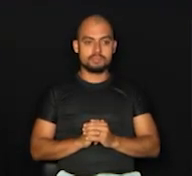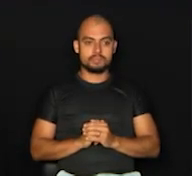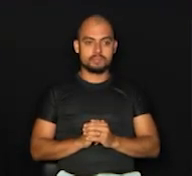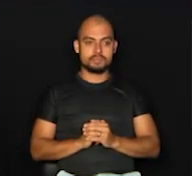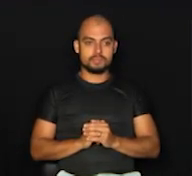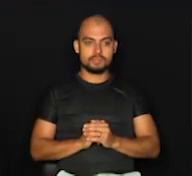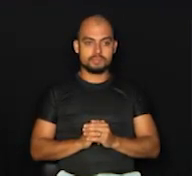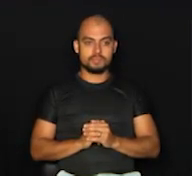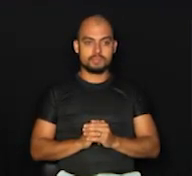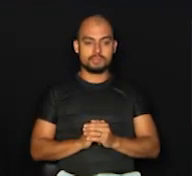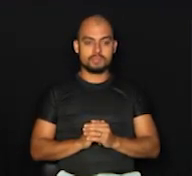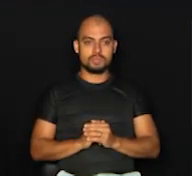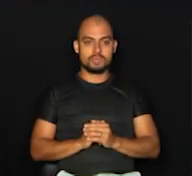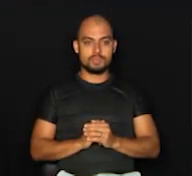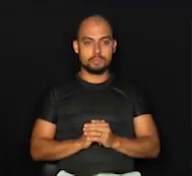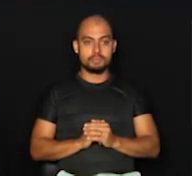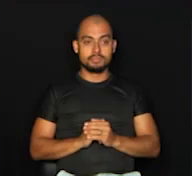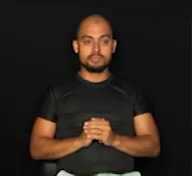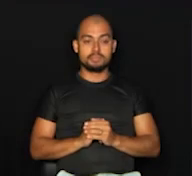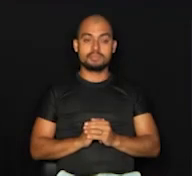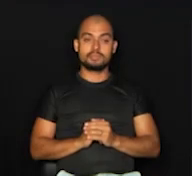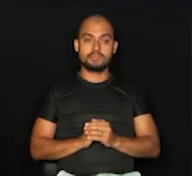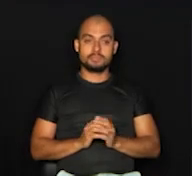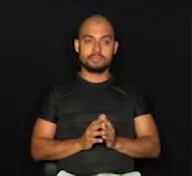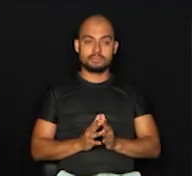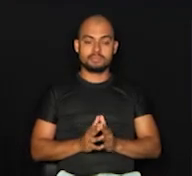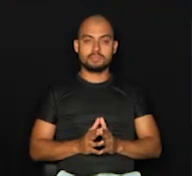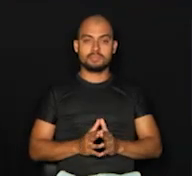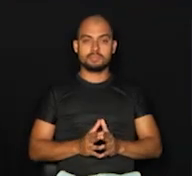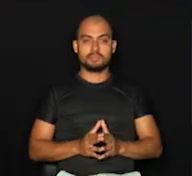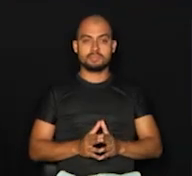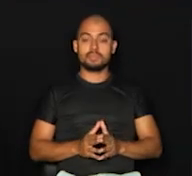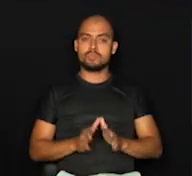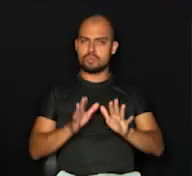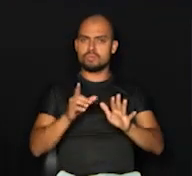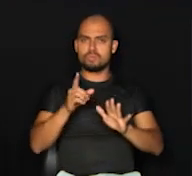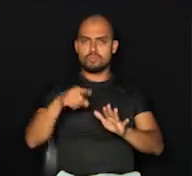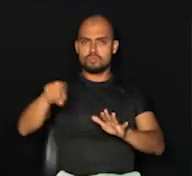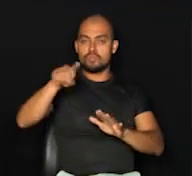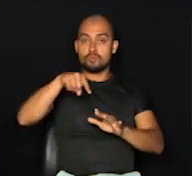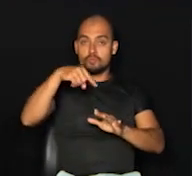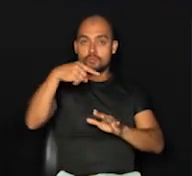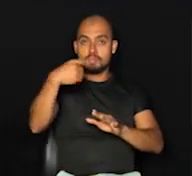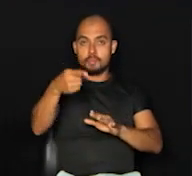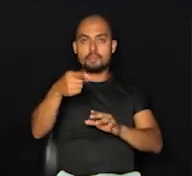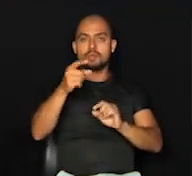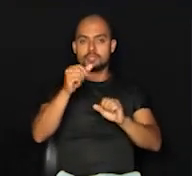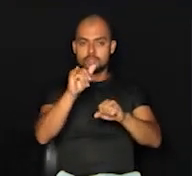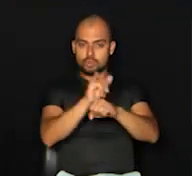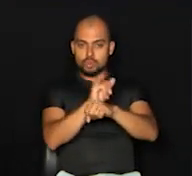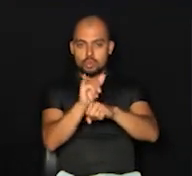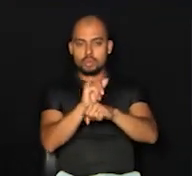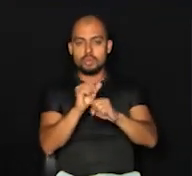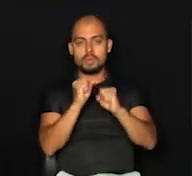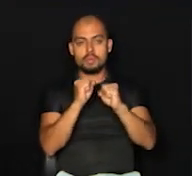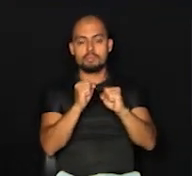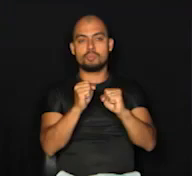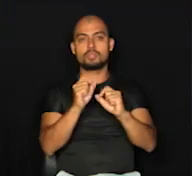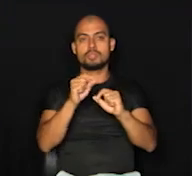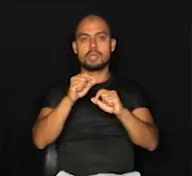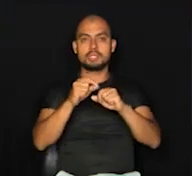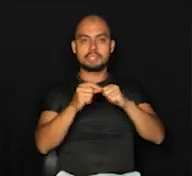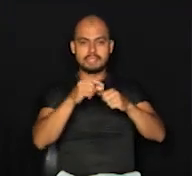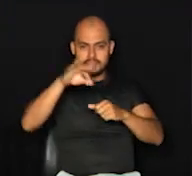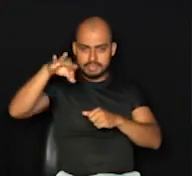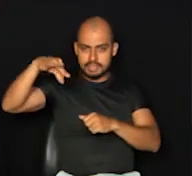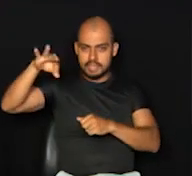sescsp.org.br/inscrições. Né? É sem o cedilha, ok? Inscrições, você ali depois recebe, inclusive no YouTube também, coloca um alerta já se você